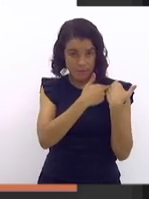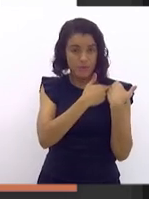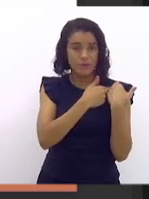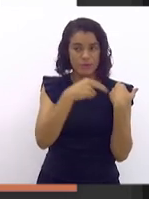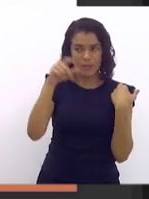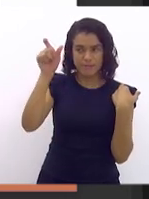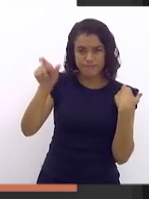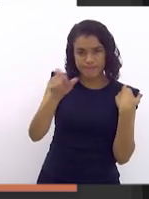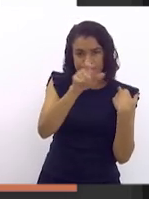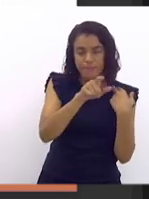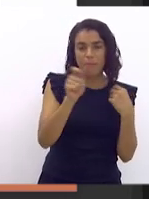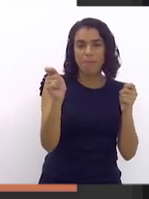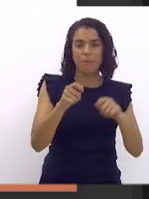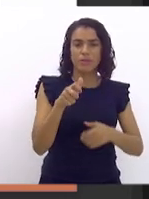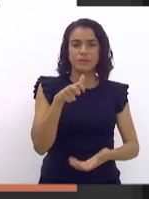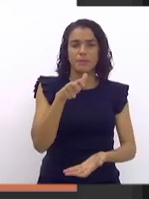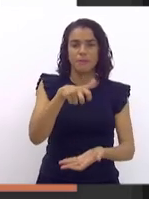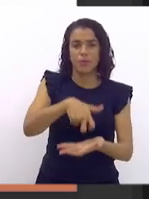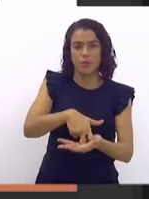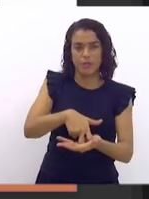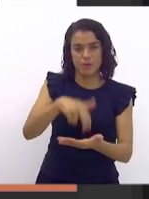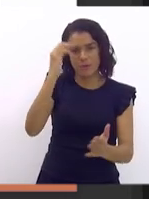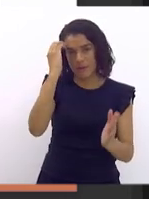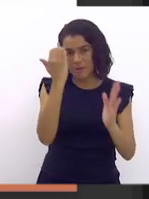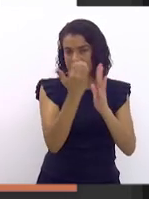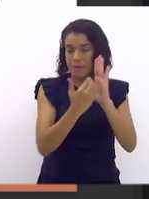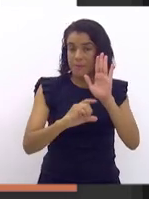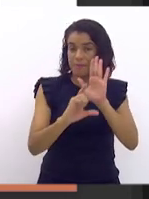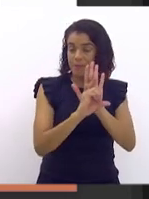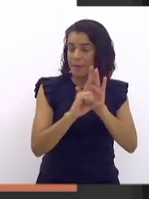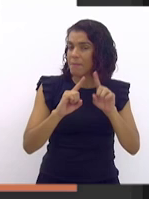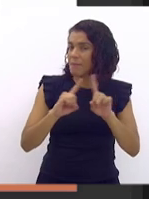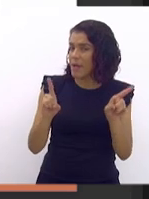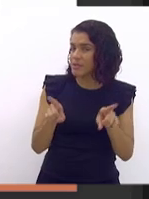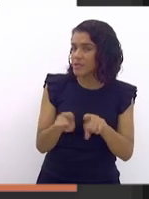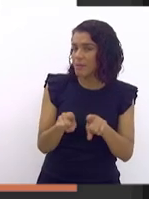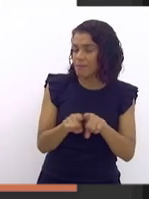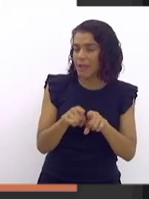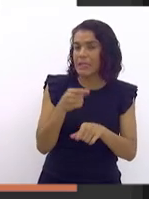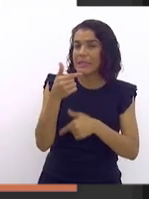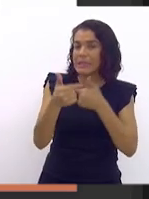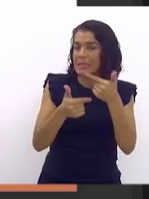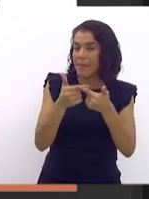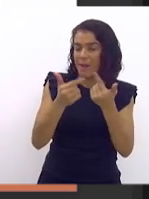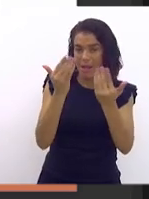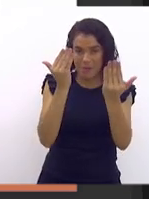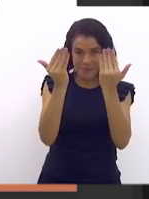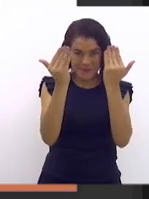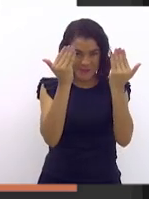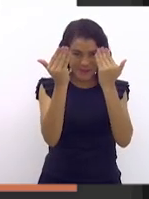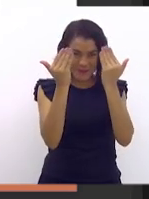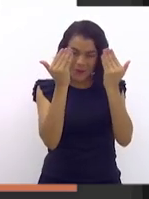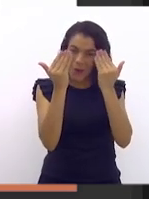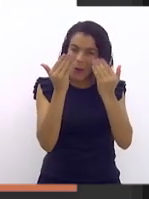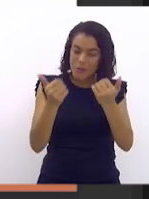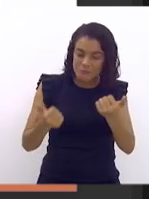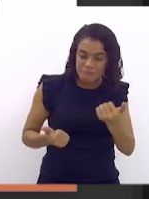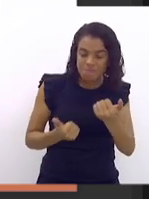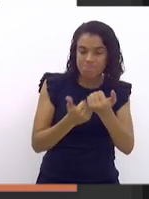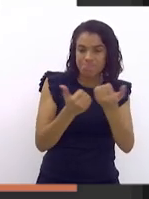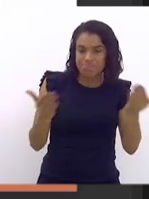sejam punidos, né, de acordo com a lei, mas a gente entende também que trabalhar o psicológico dessas mulheres para que elas